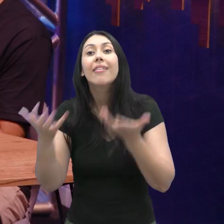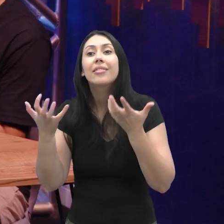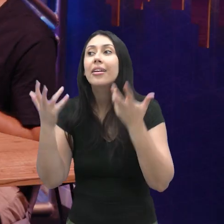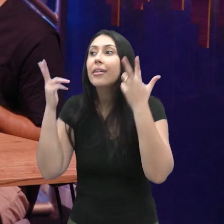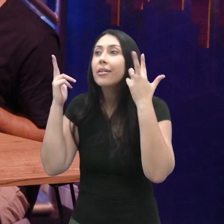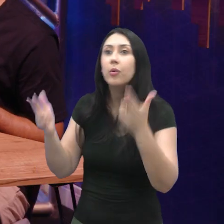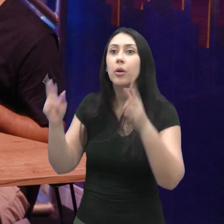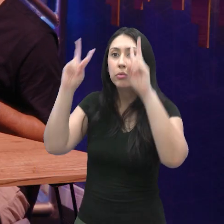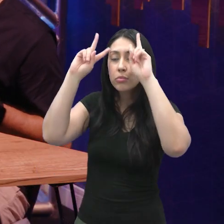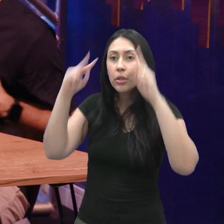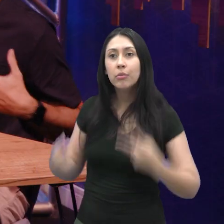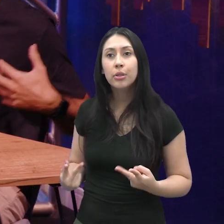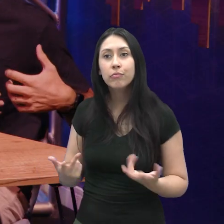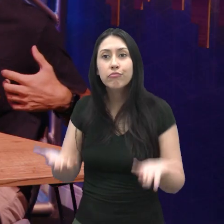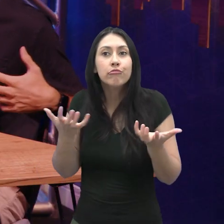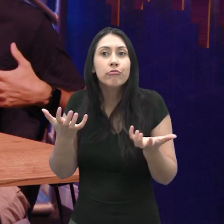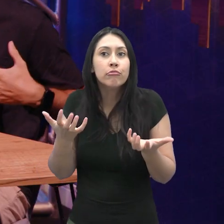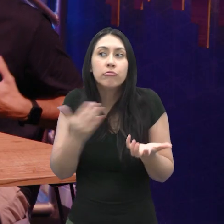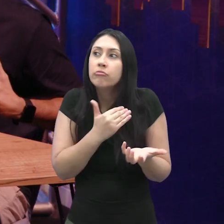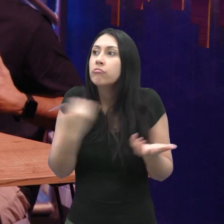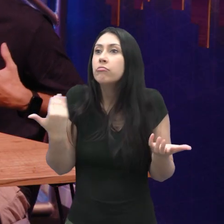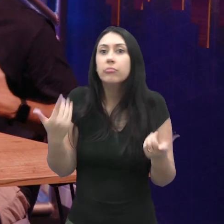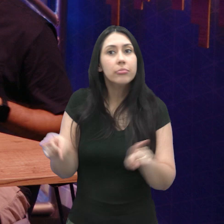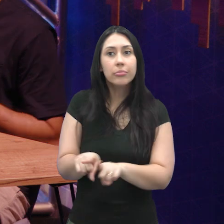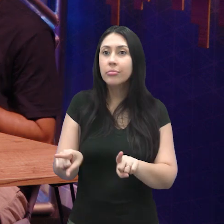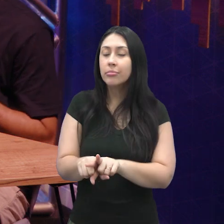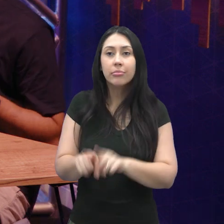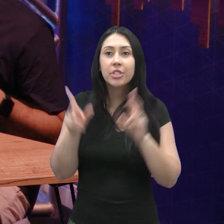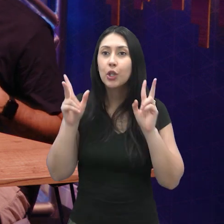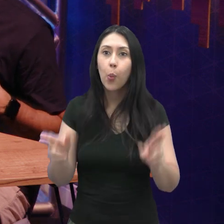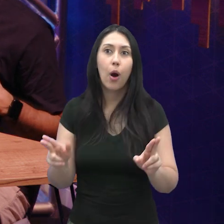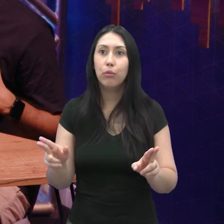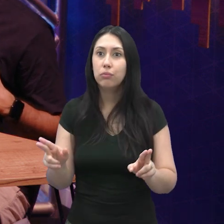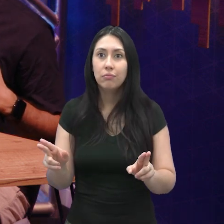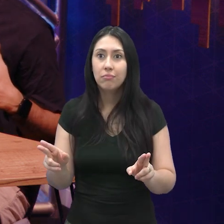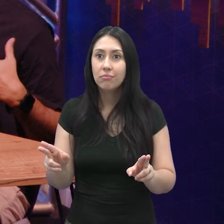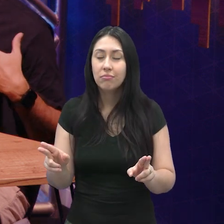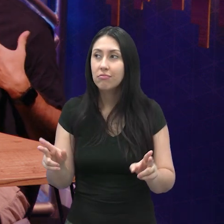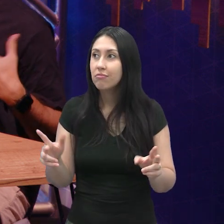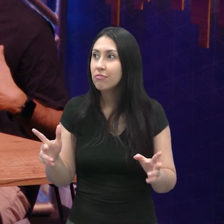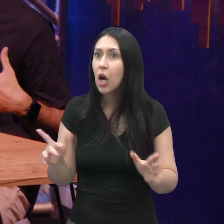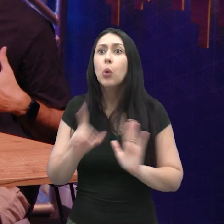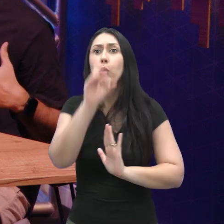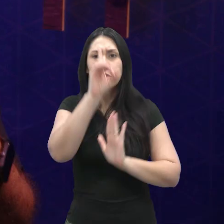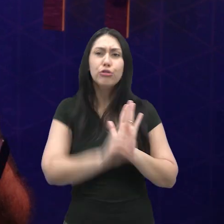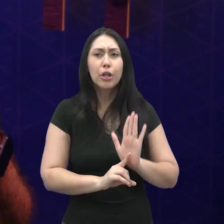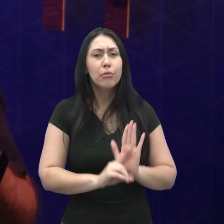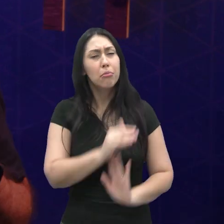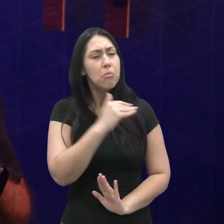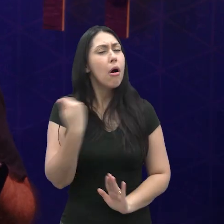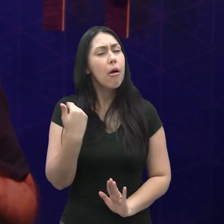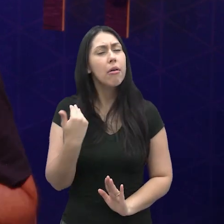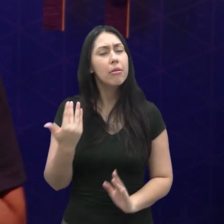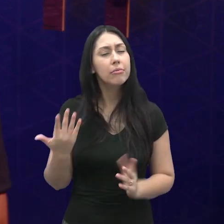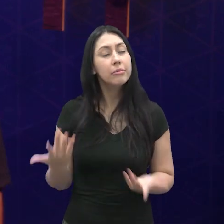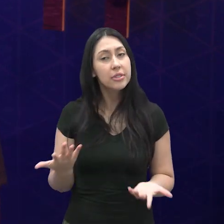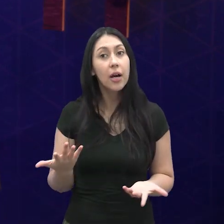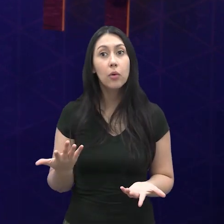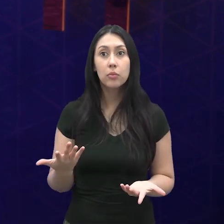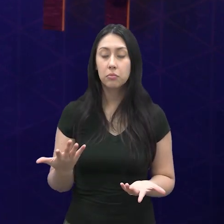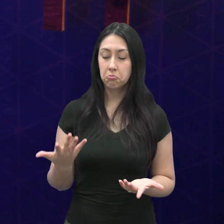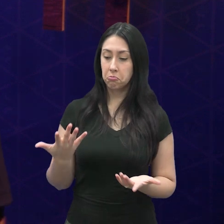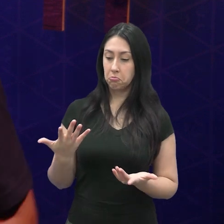caminho contrário de querer ser mortal. Ele busca o caminho do direito de morrer. Então